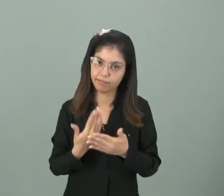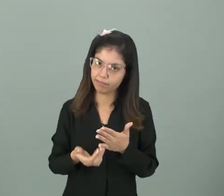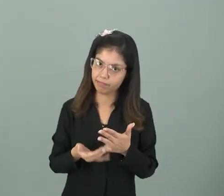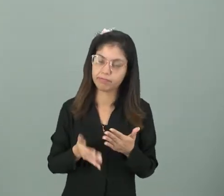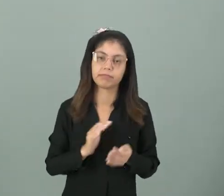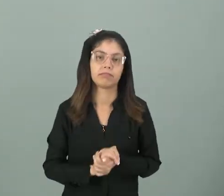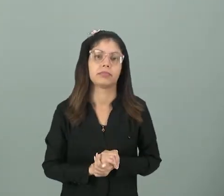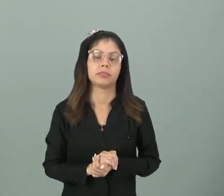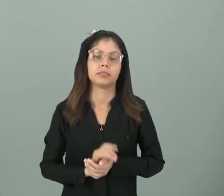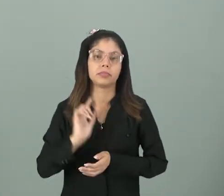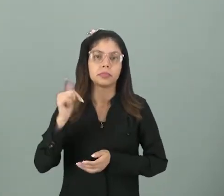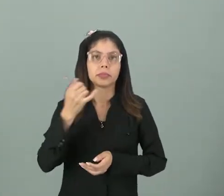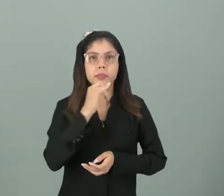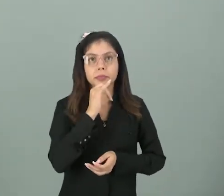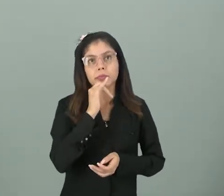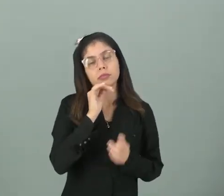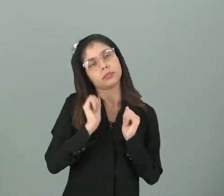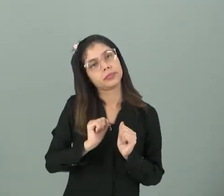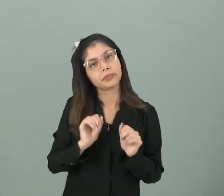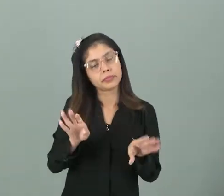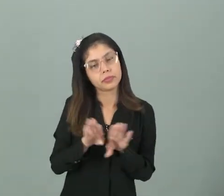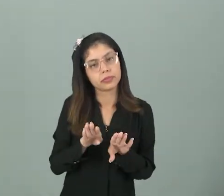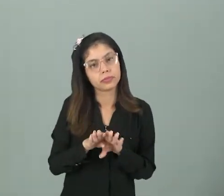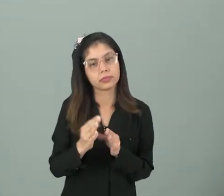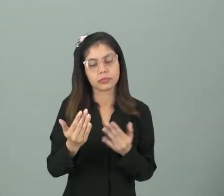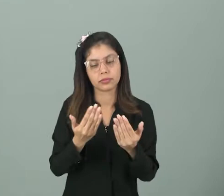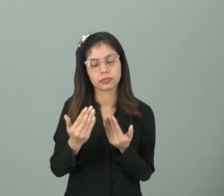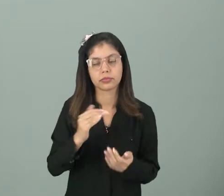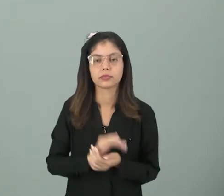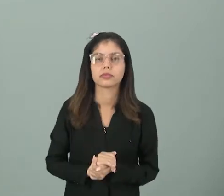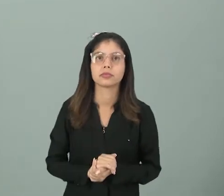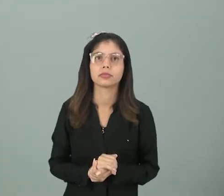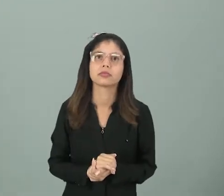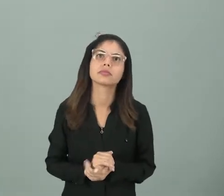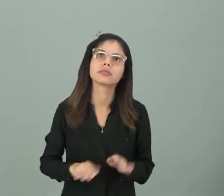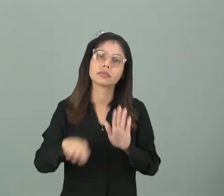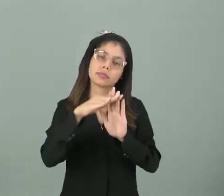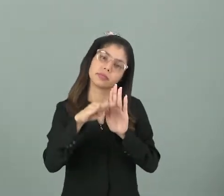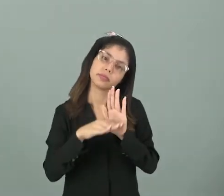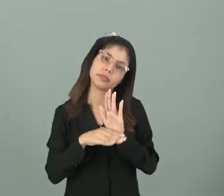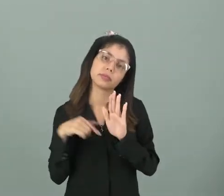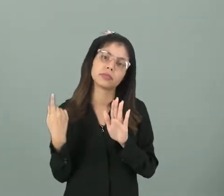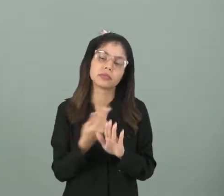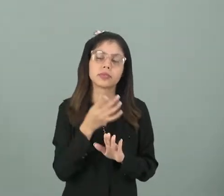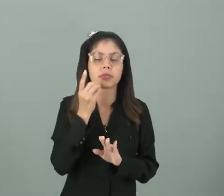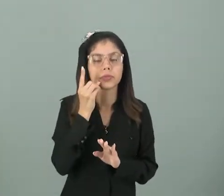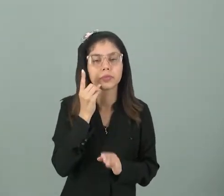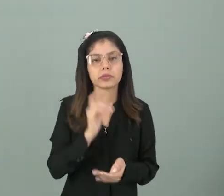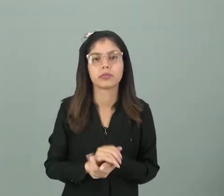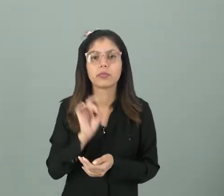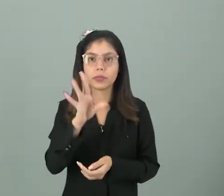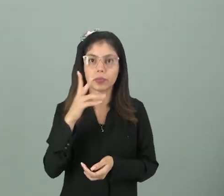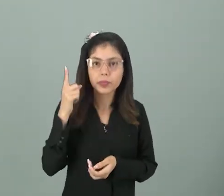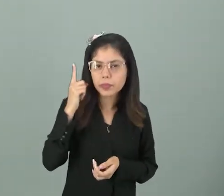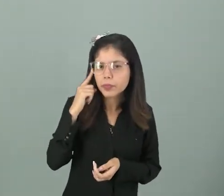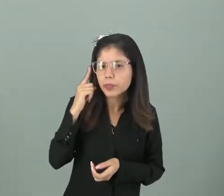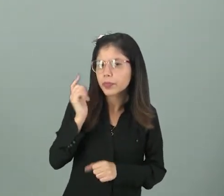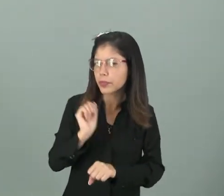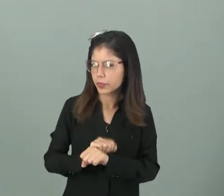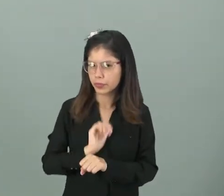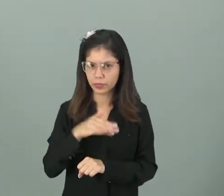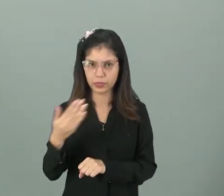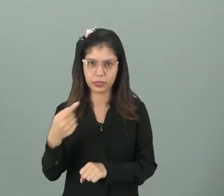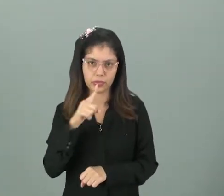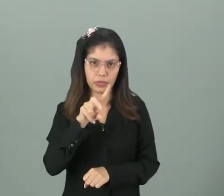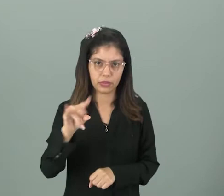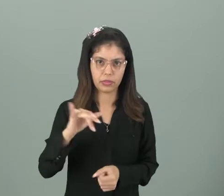tempo. Outro exemplo que a gente pode citar aí em relação à classificação que está presente no nosso dia a dia, só você parar para pensar quando